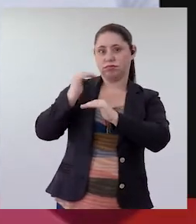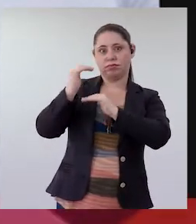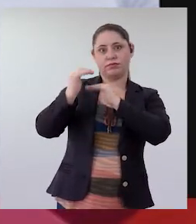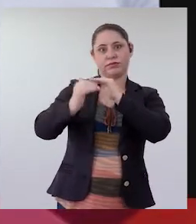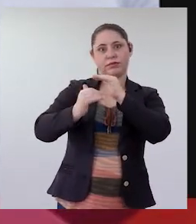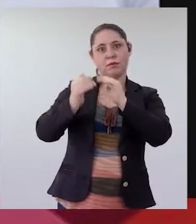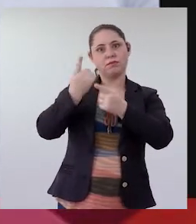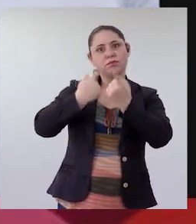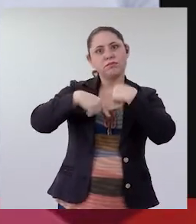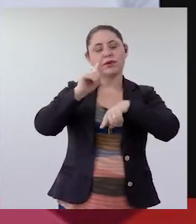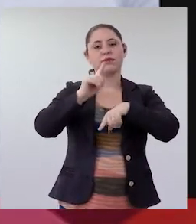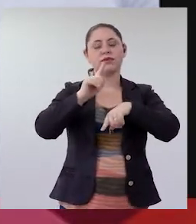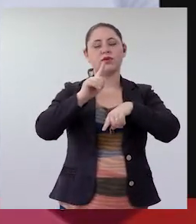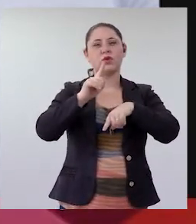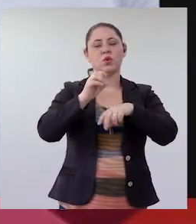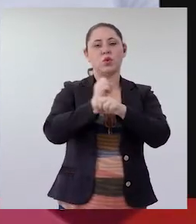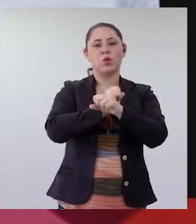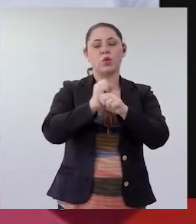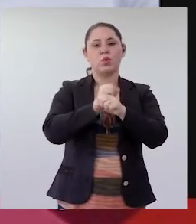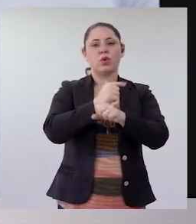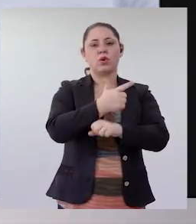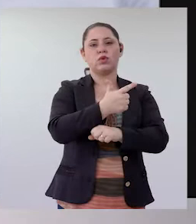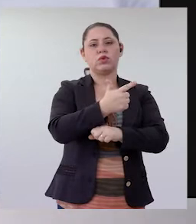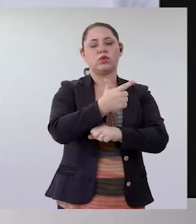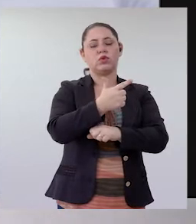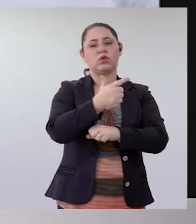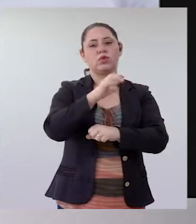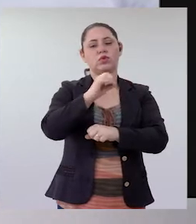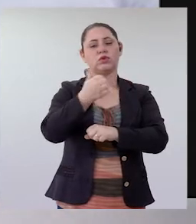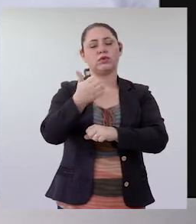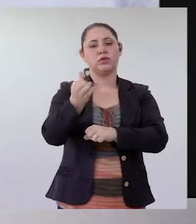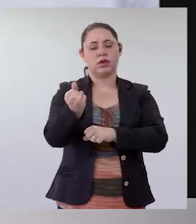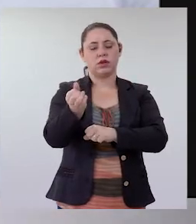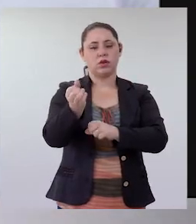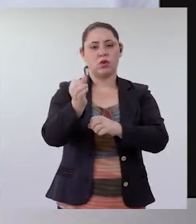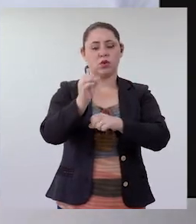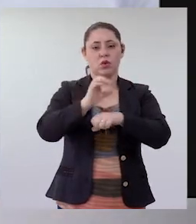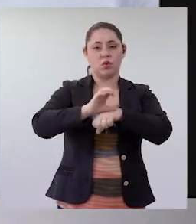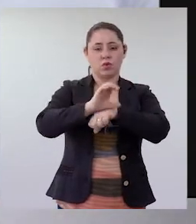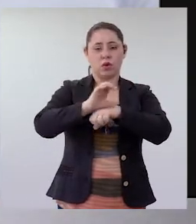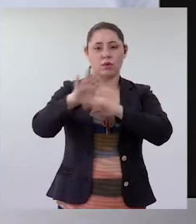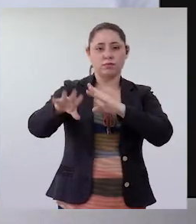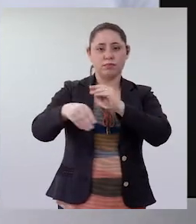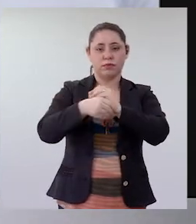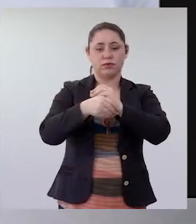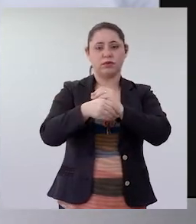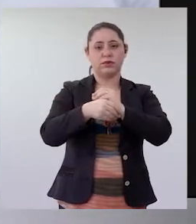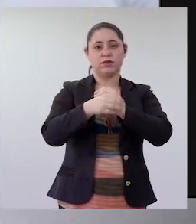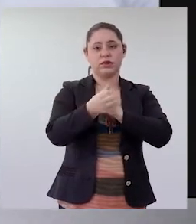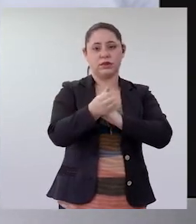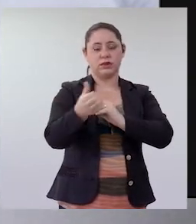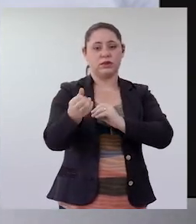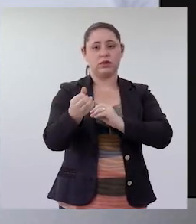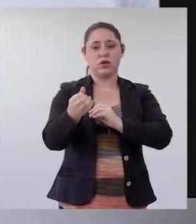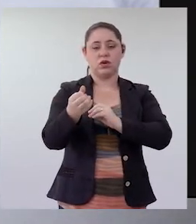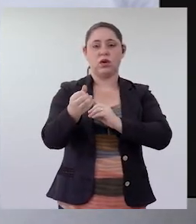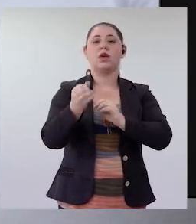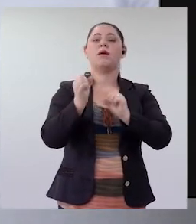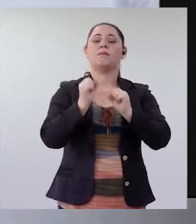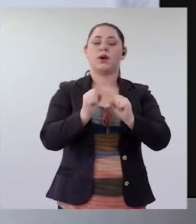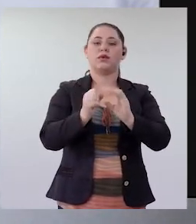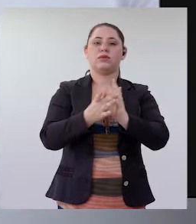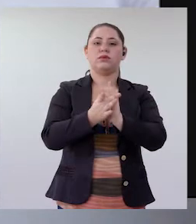hoje, né, a partir de 2010, com a Emenda Constitucional 66, né, ser possível a realização do divórcio